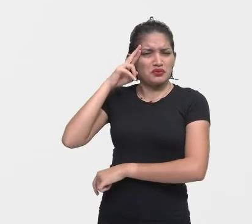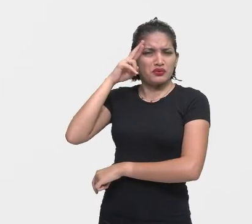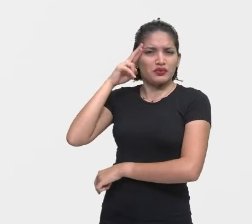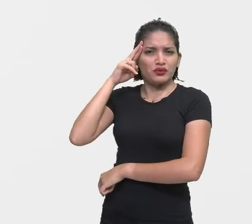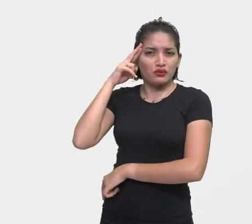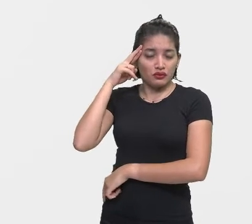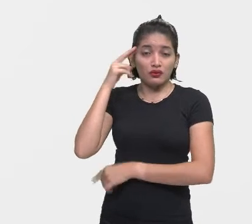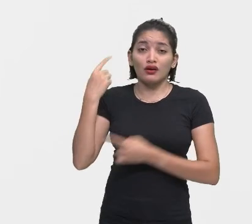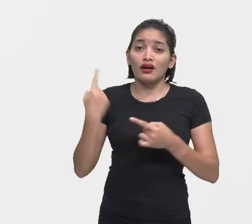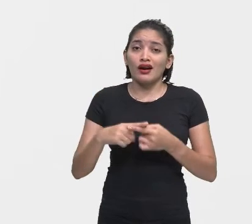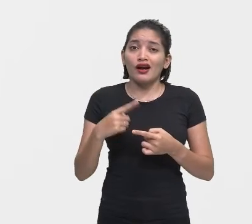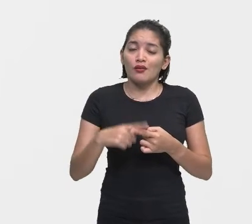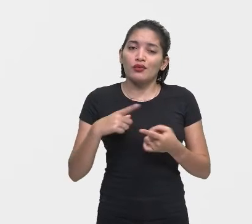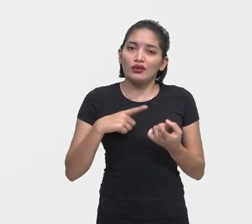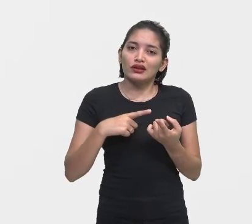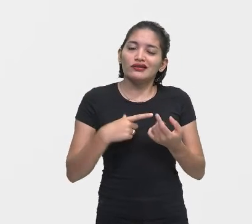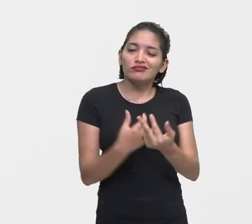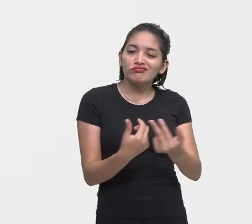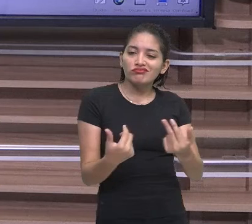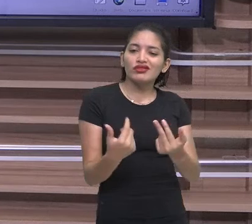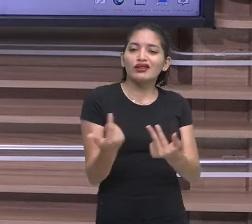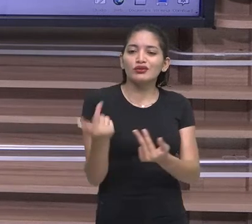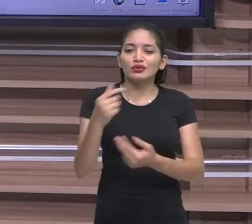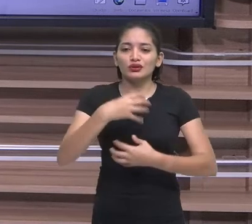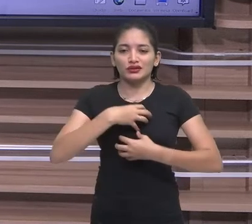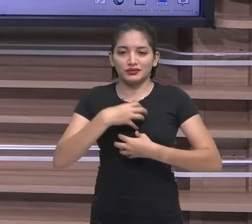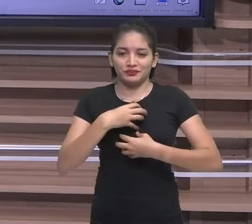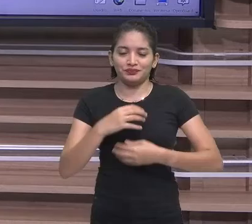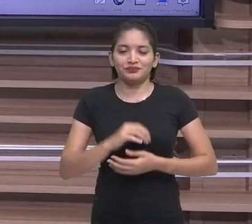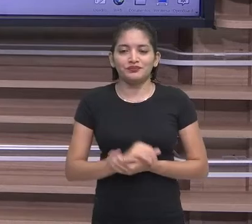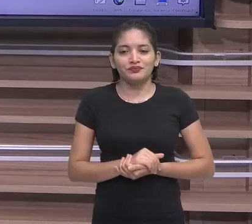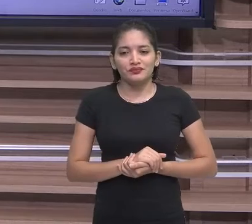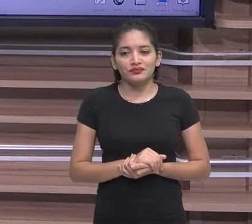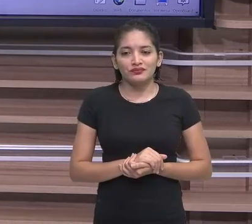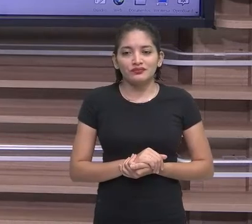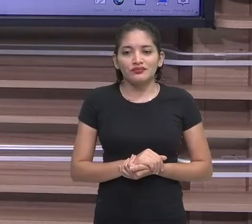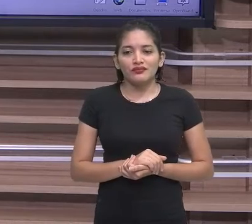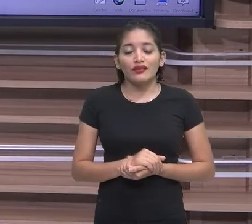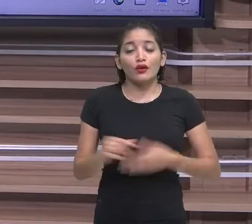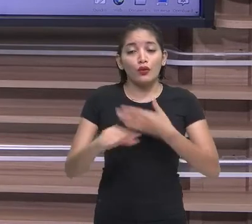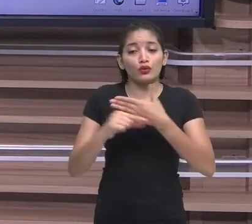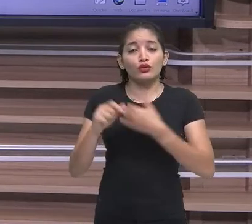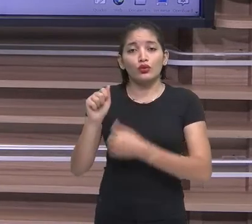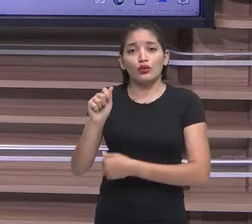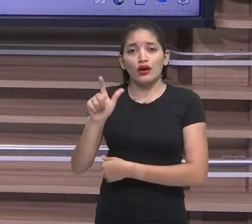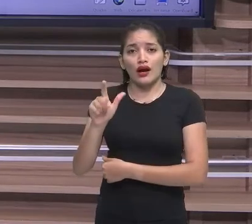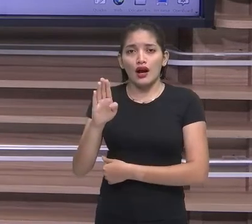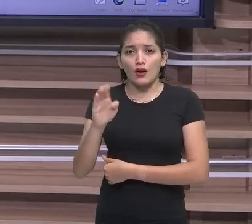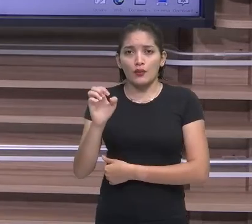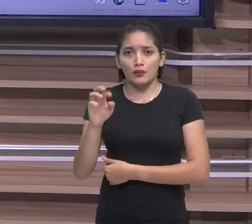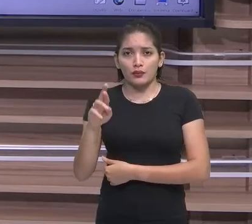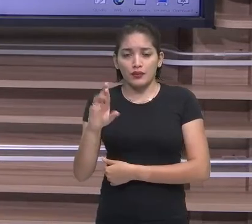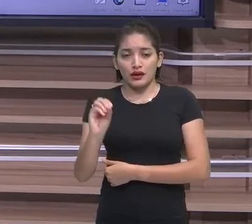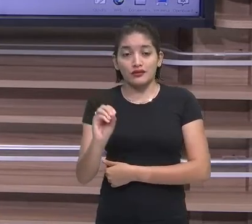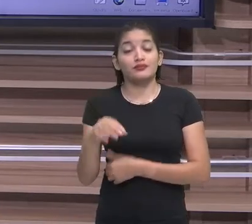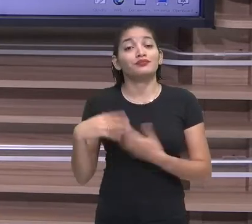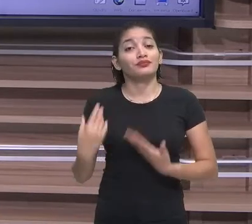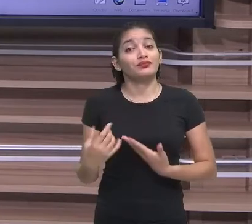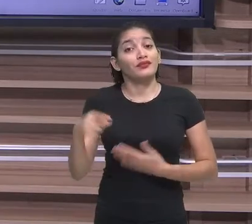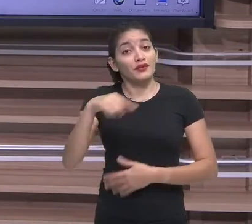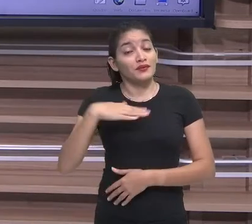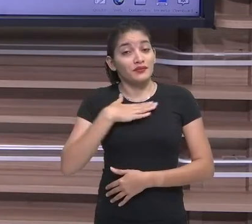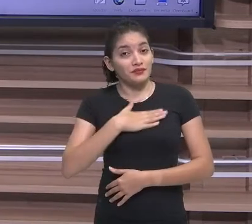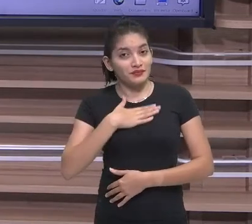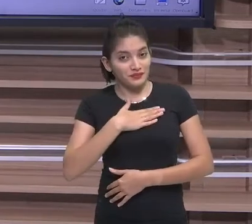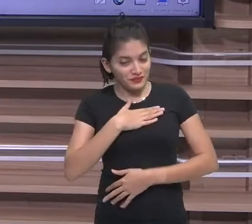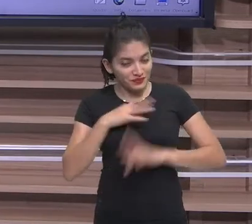onde tenho espáduas para sentir. Alberto Caeiro. Ok? Então é isso. Espero que você tenha